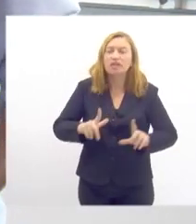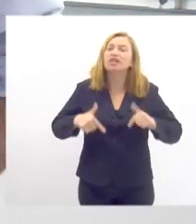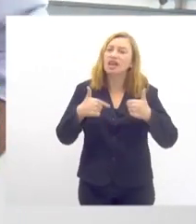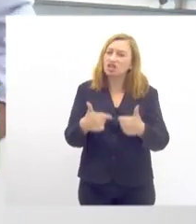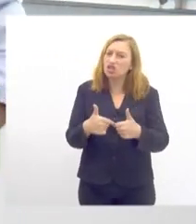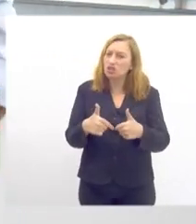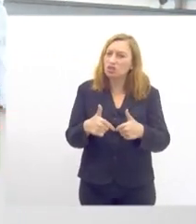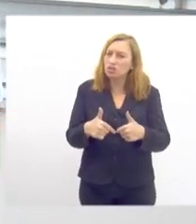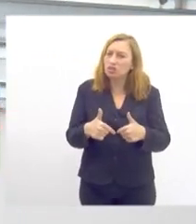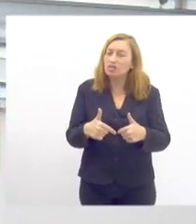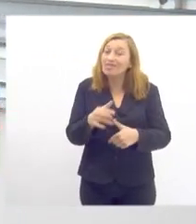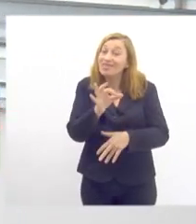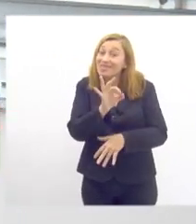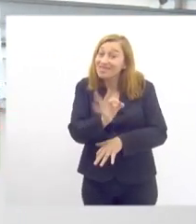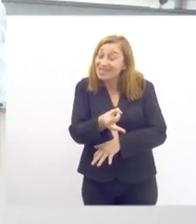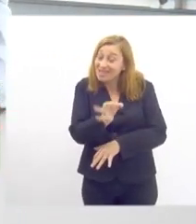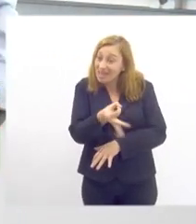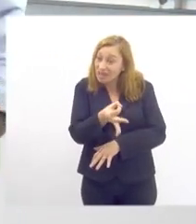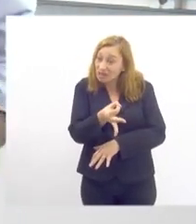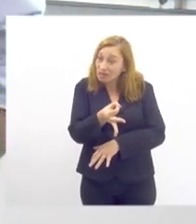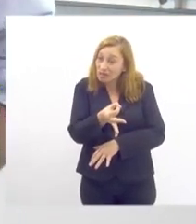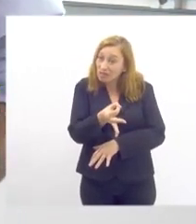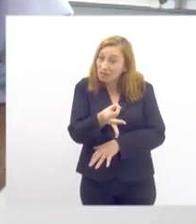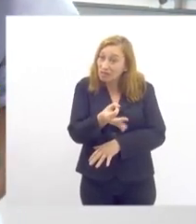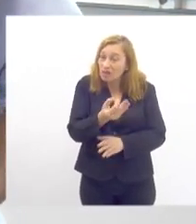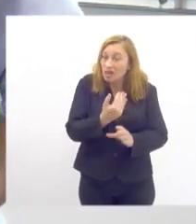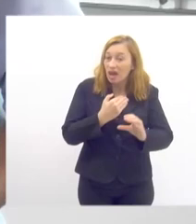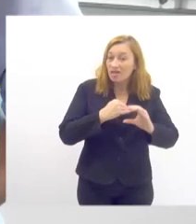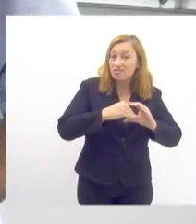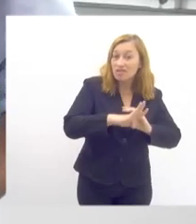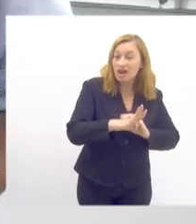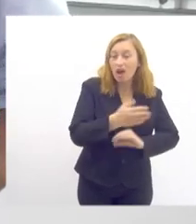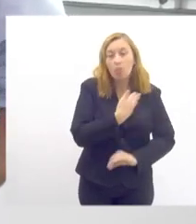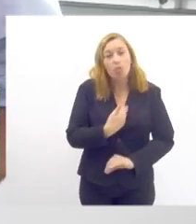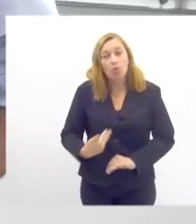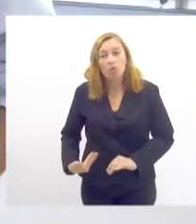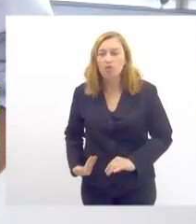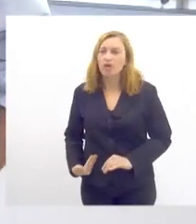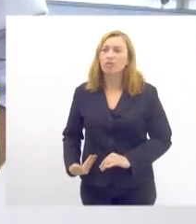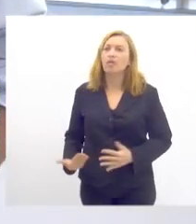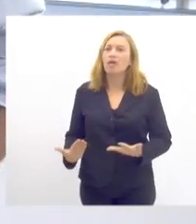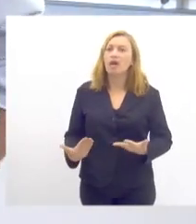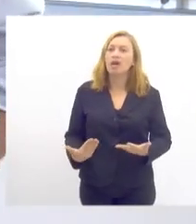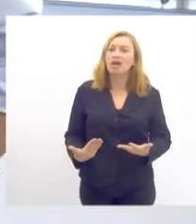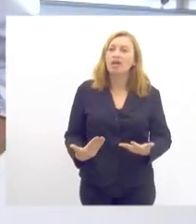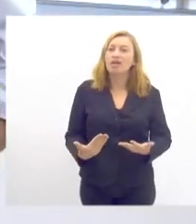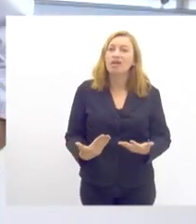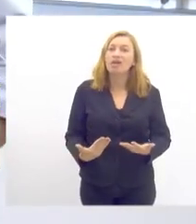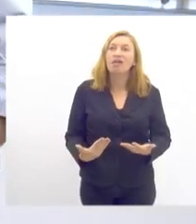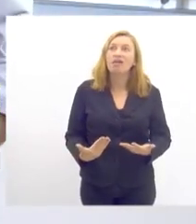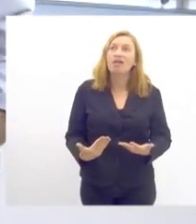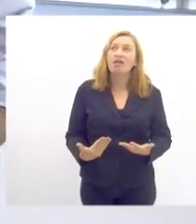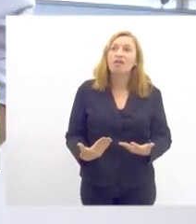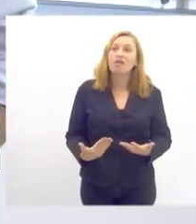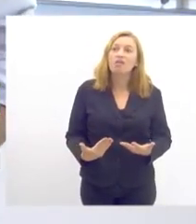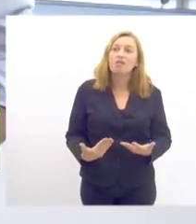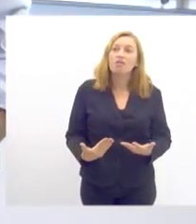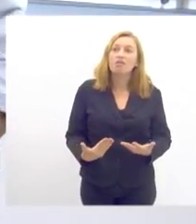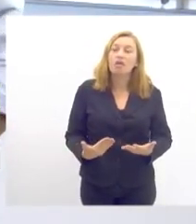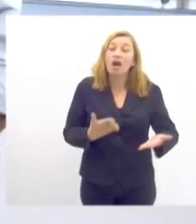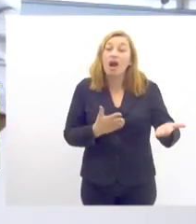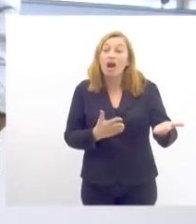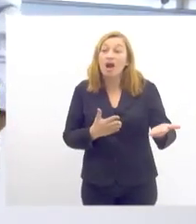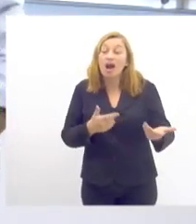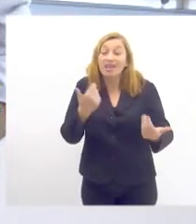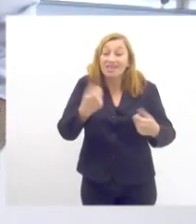né, necessária a enviar ao governo a pretensão da aprovação do